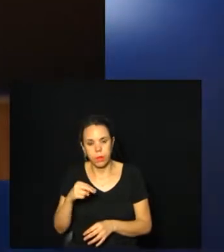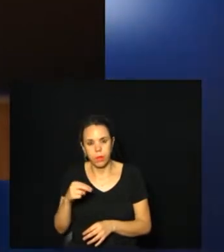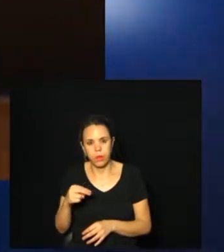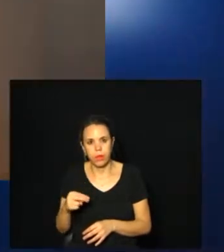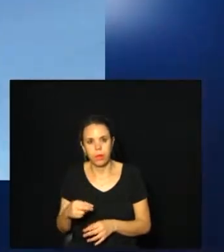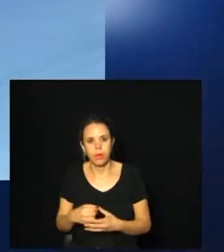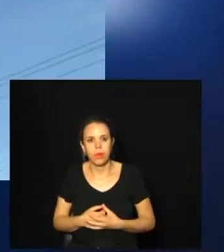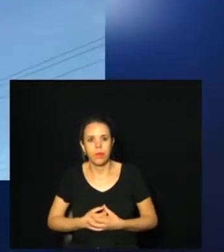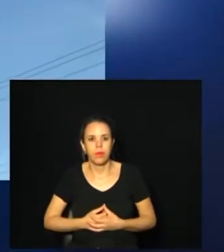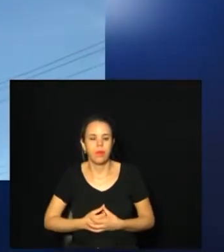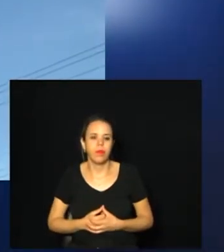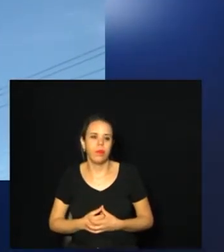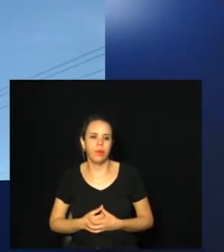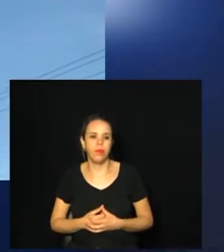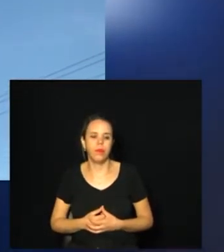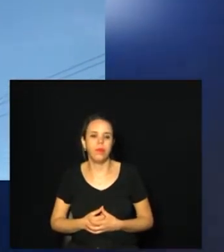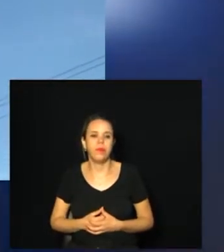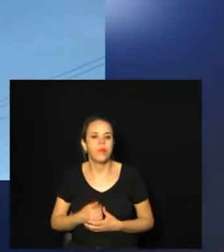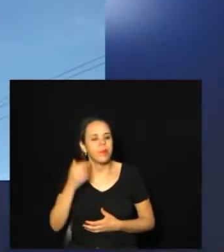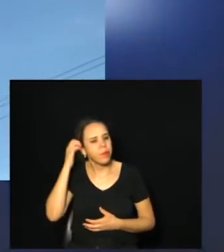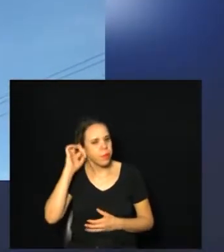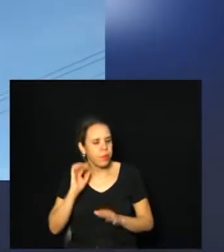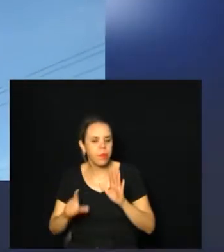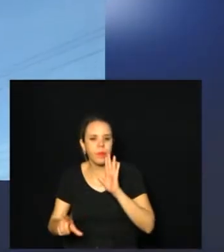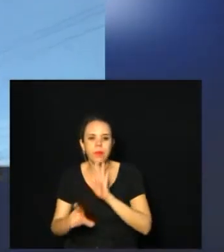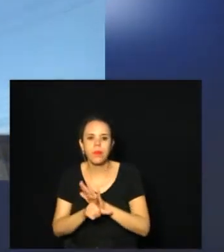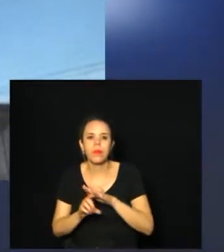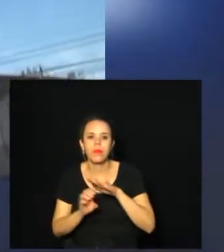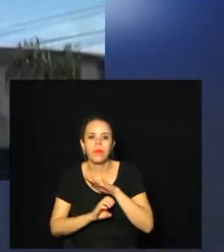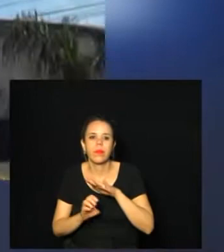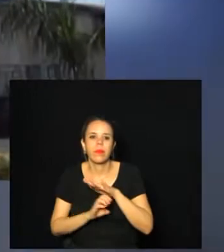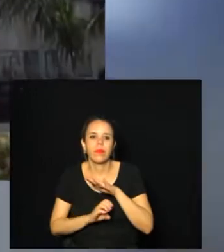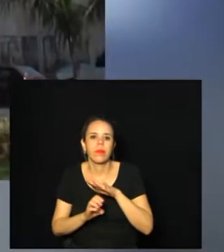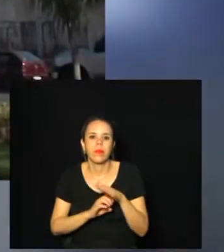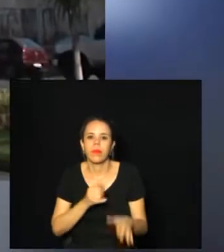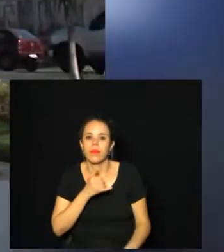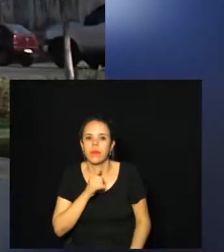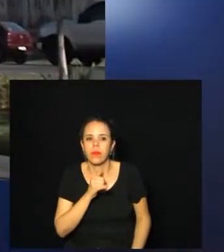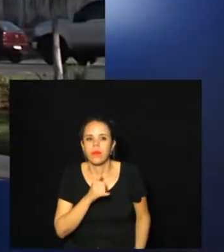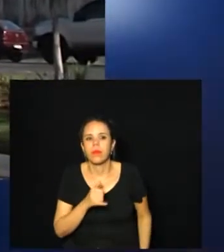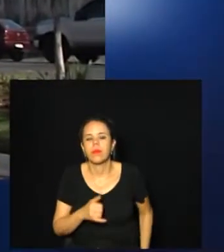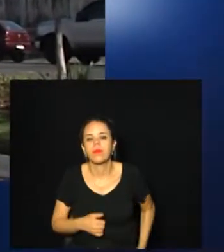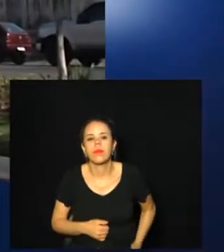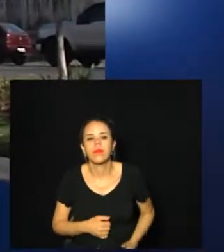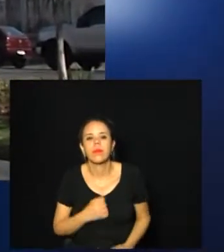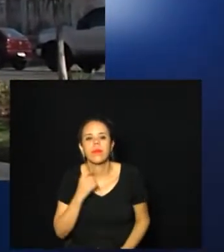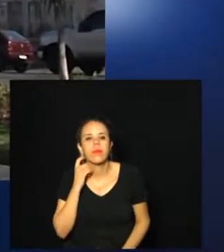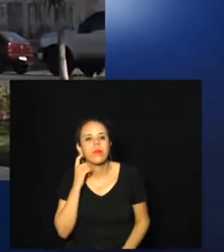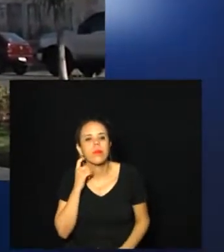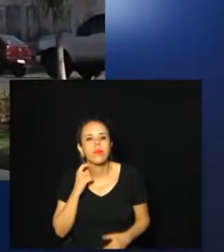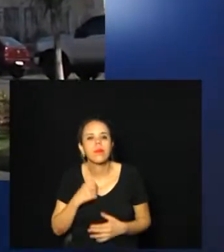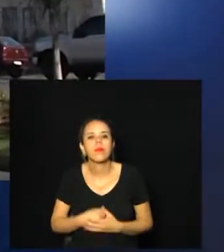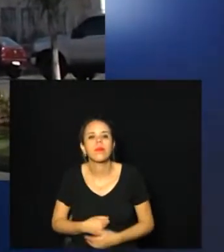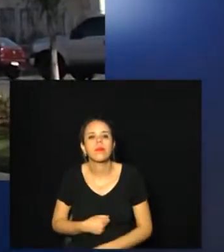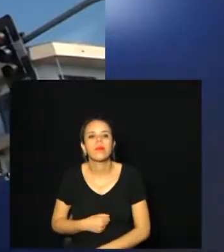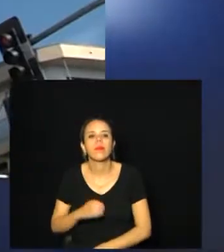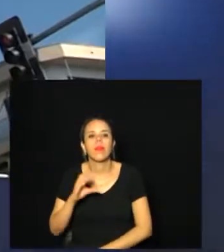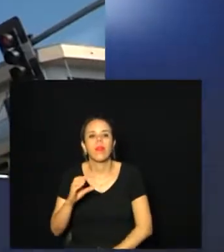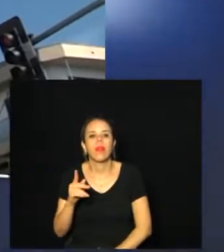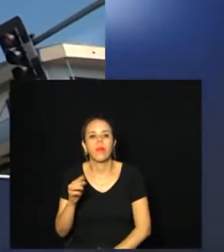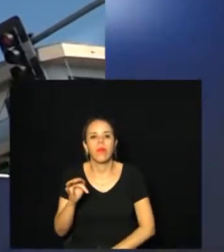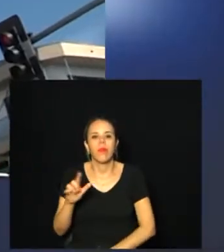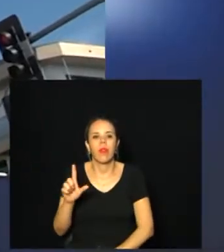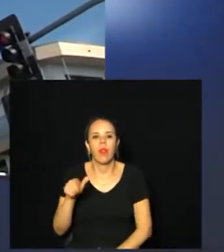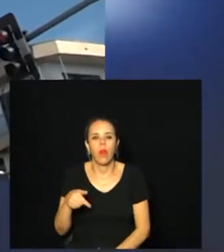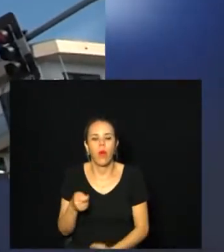ano. Agora é lei. Empresa concessionária ou permissionária de energia elétrica, CPFL,